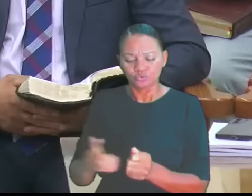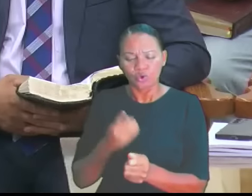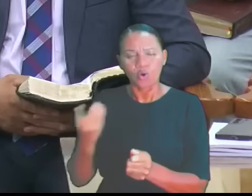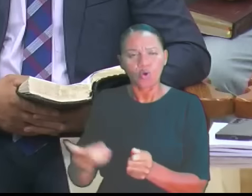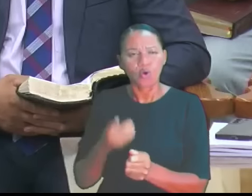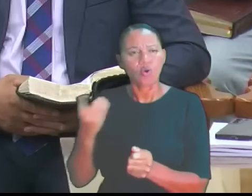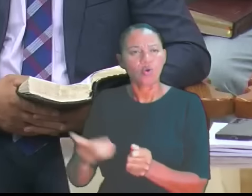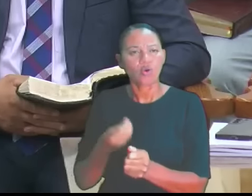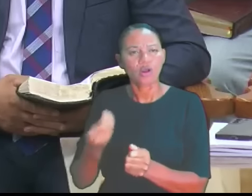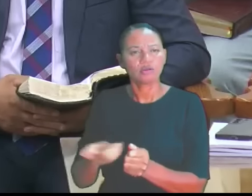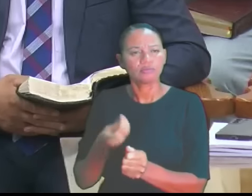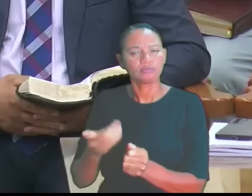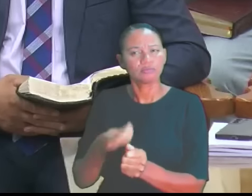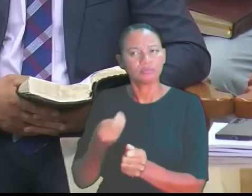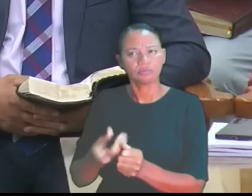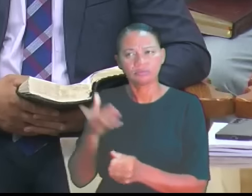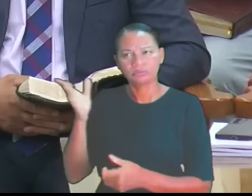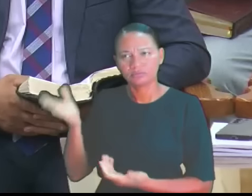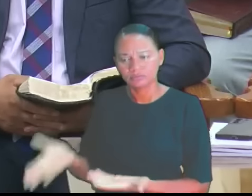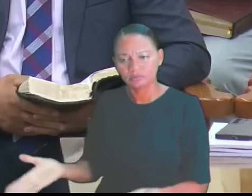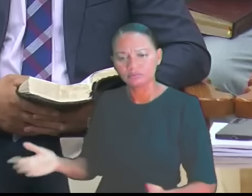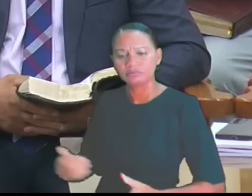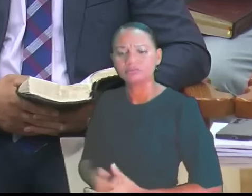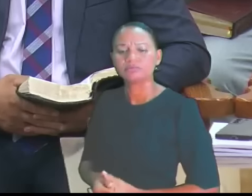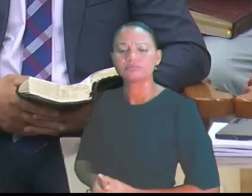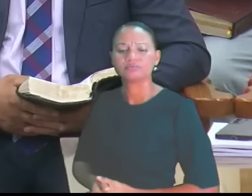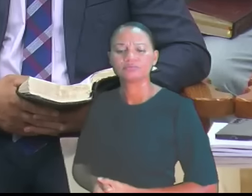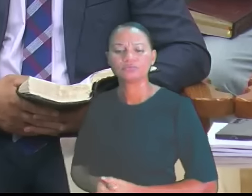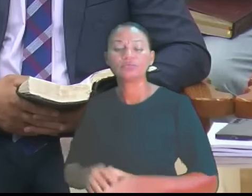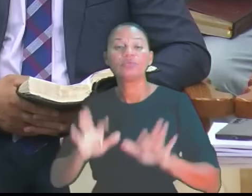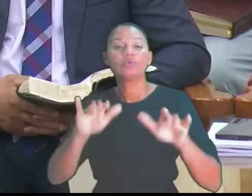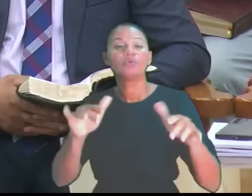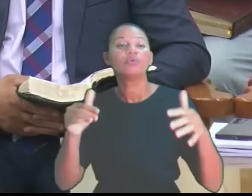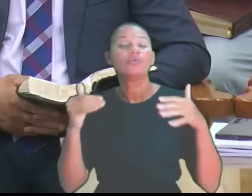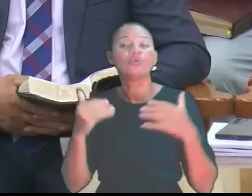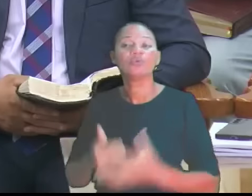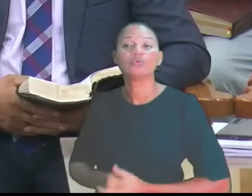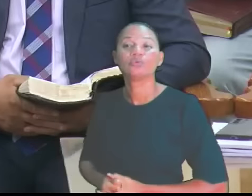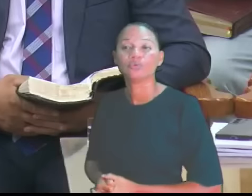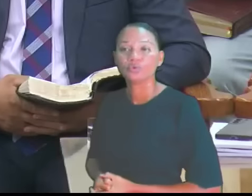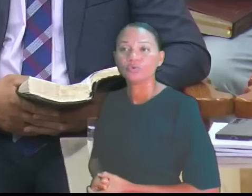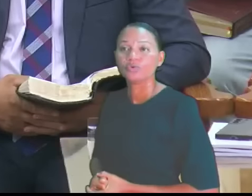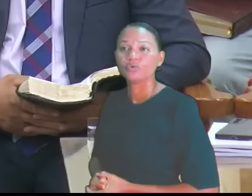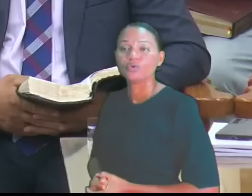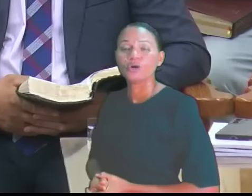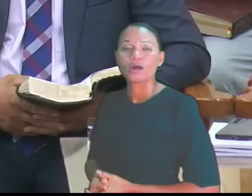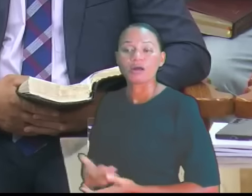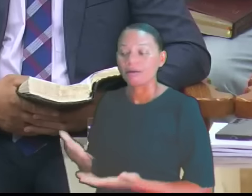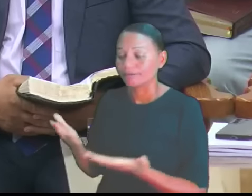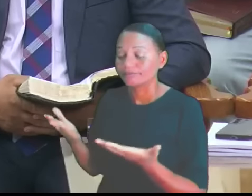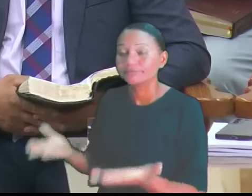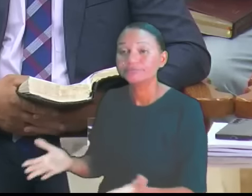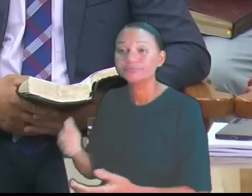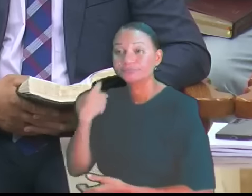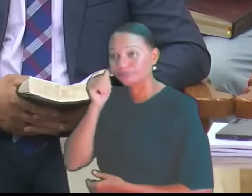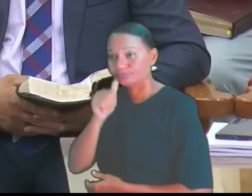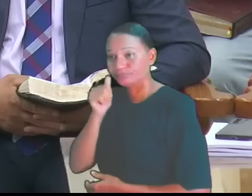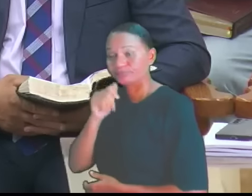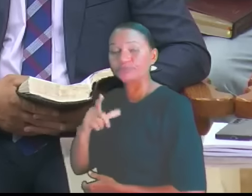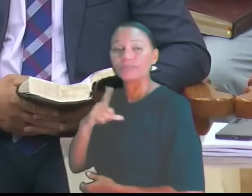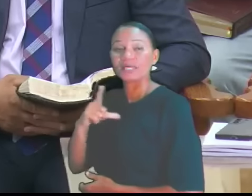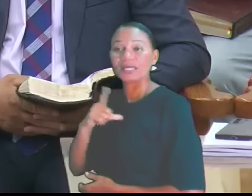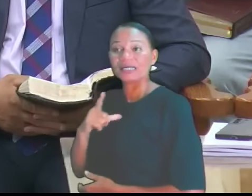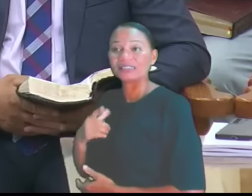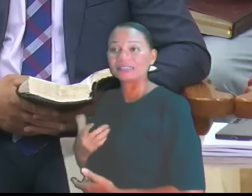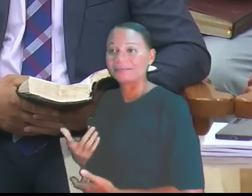abençoada. Digo, morreu, as irmãs caiu de joelho. Escute, qual o problema da mulher? Ela mudou de